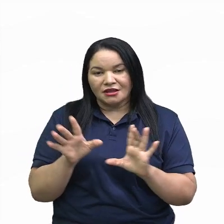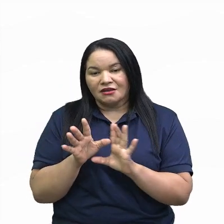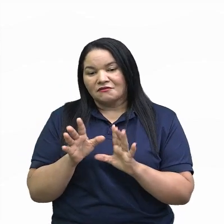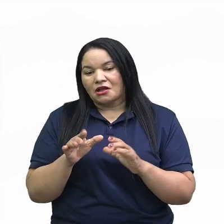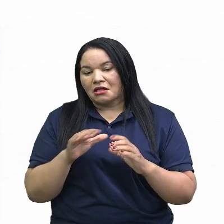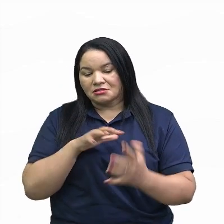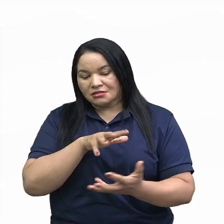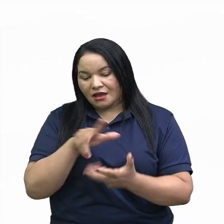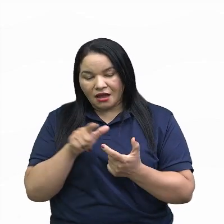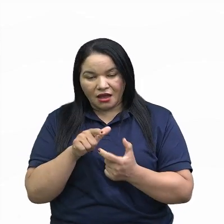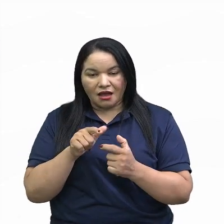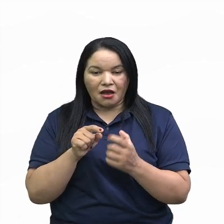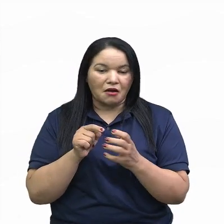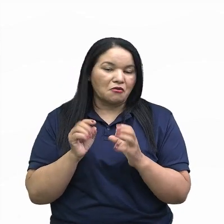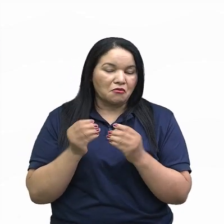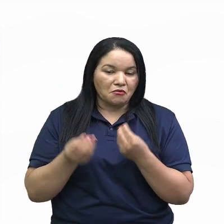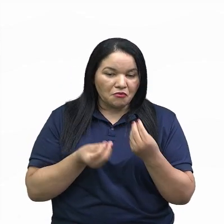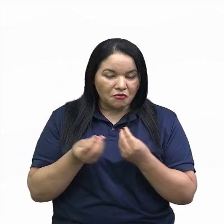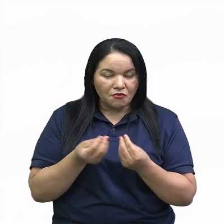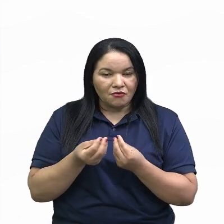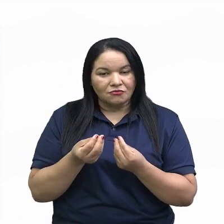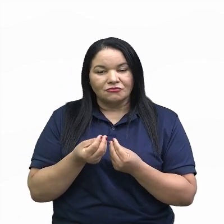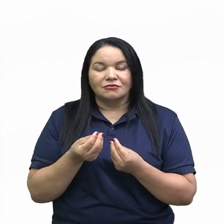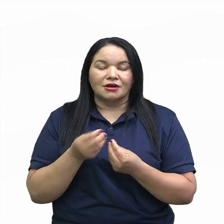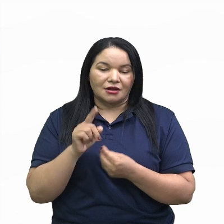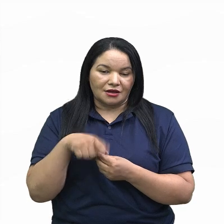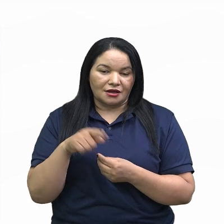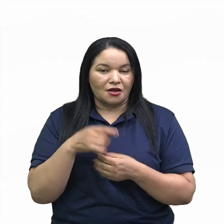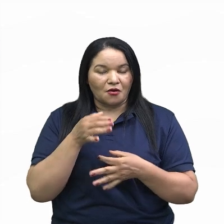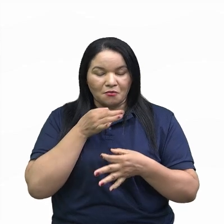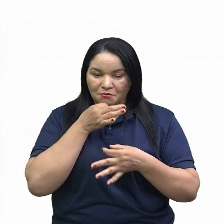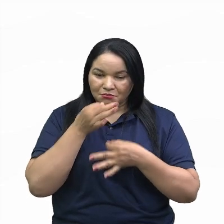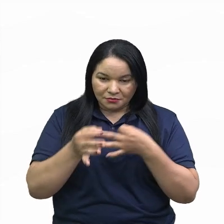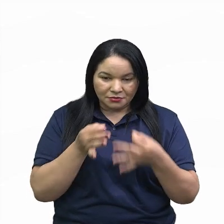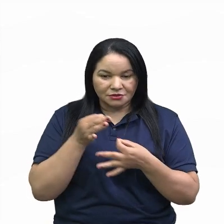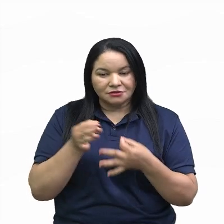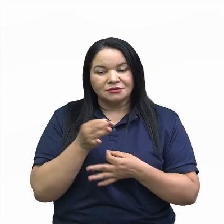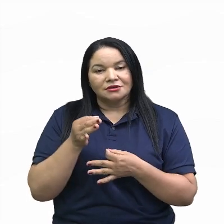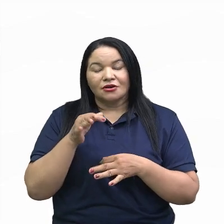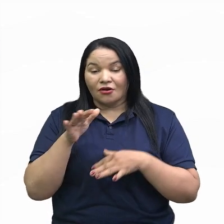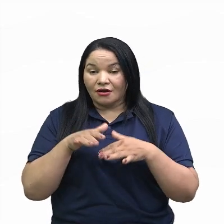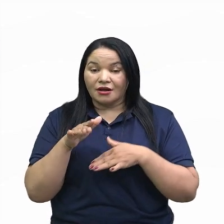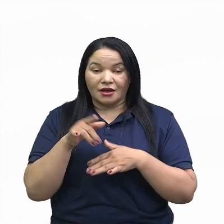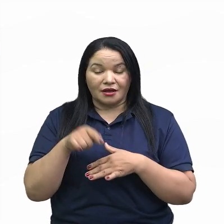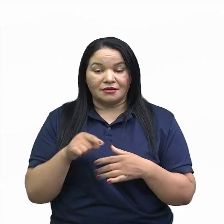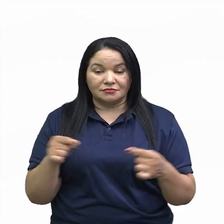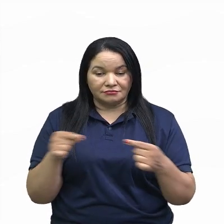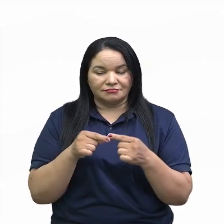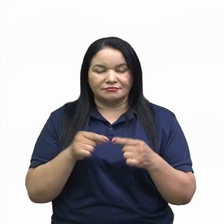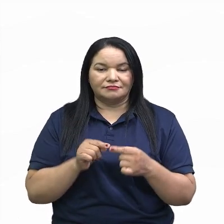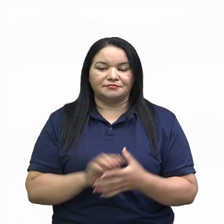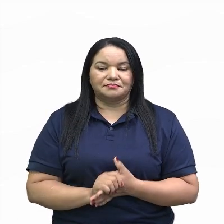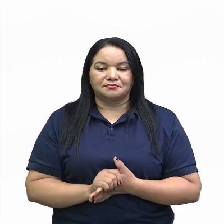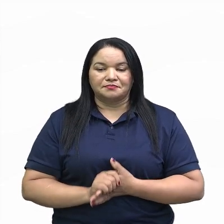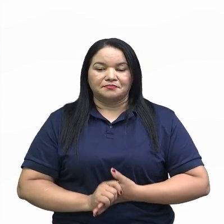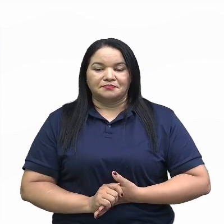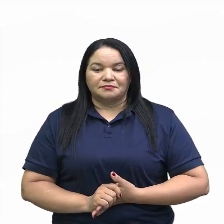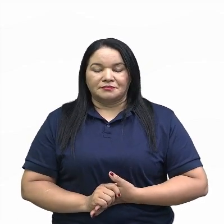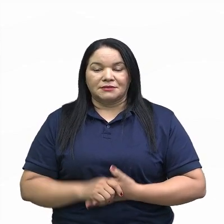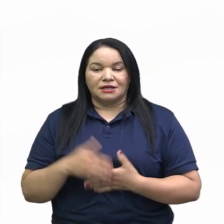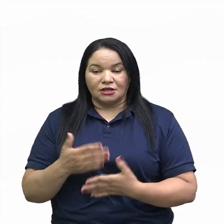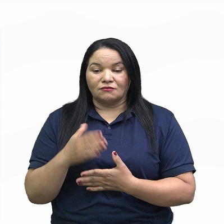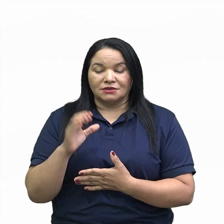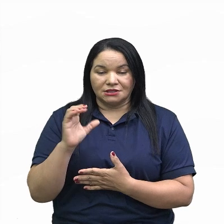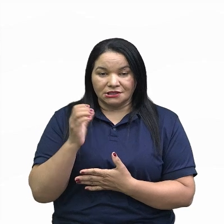Terra. Ok? Então, isso daí é exatamente uma ponderação. Esse ponto de vista acaba sendo uma ponderação. A ciência